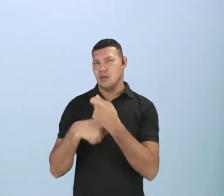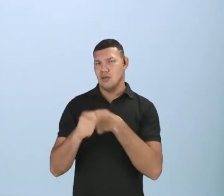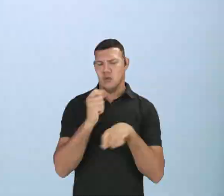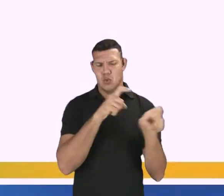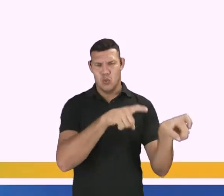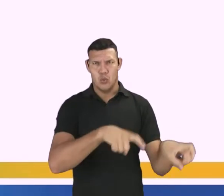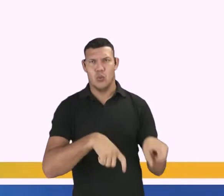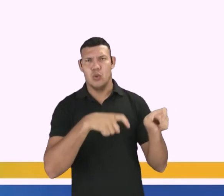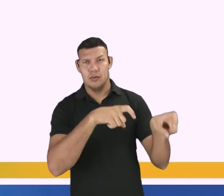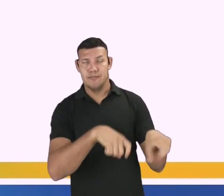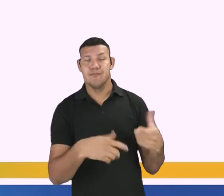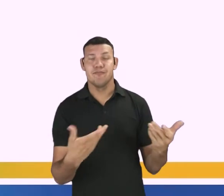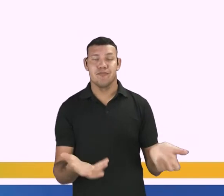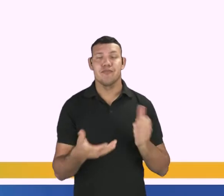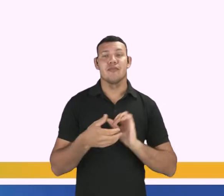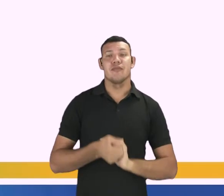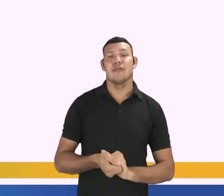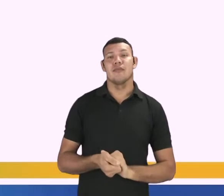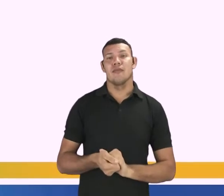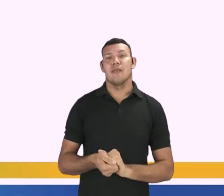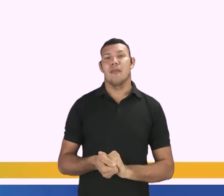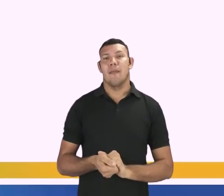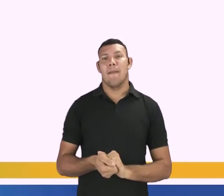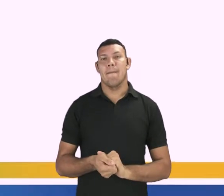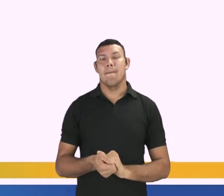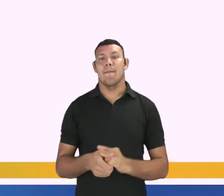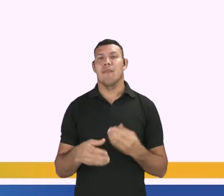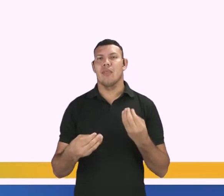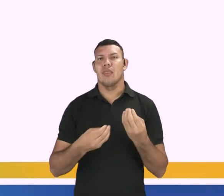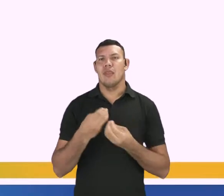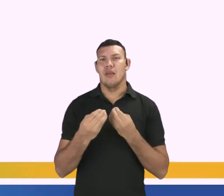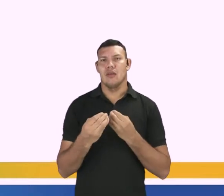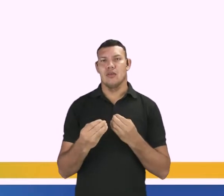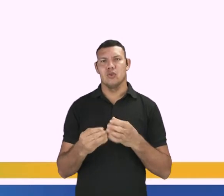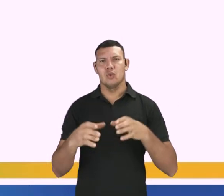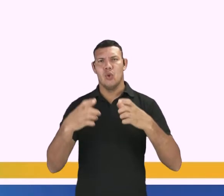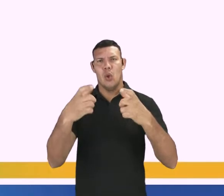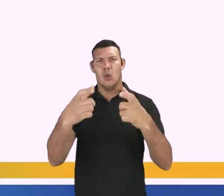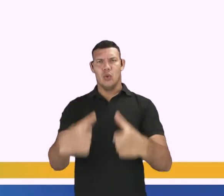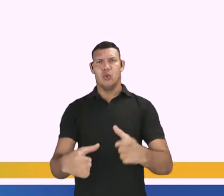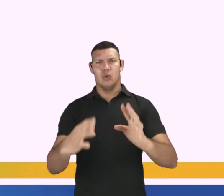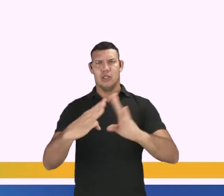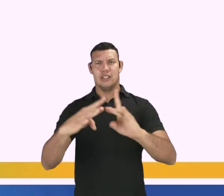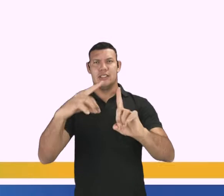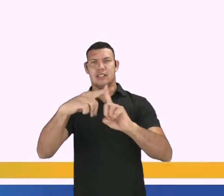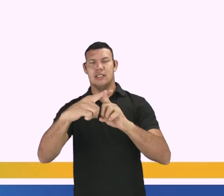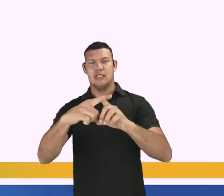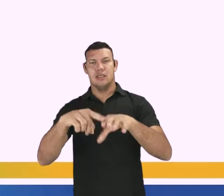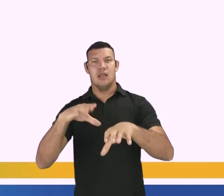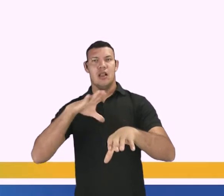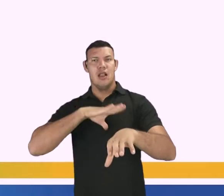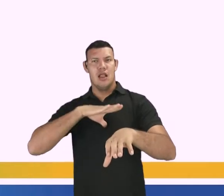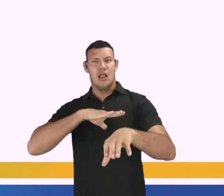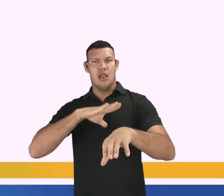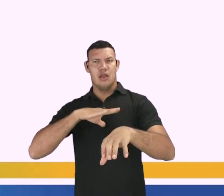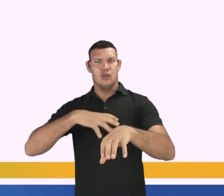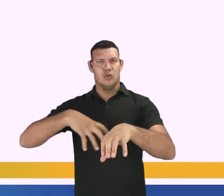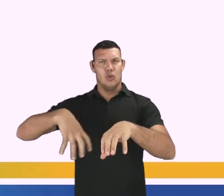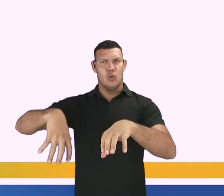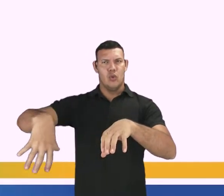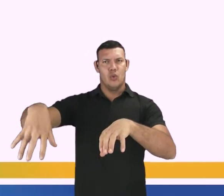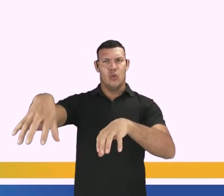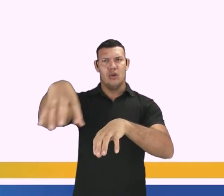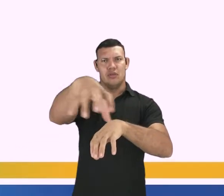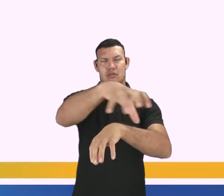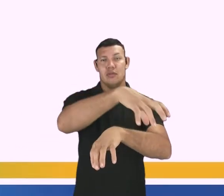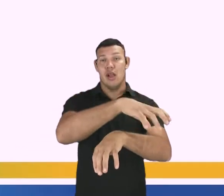temos a questão da concentração da igreja nas cidades, né? Só que a igreja vai ser obrigada